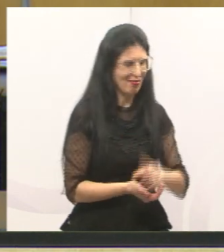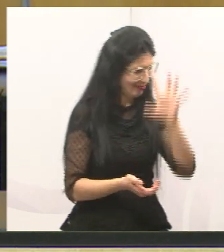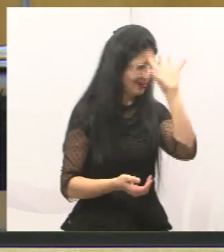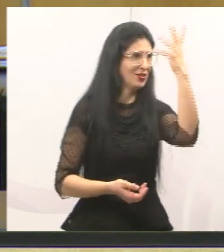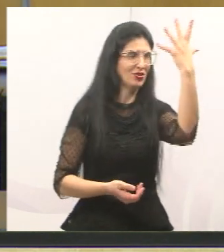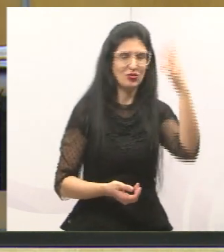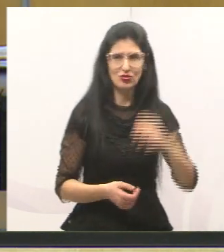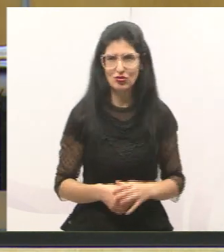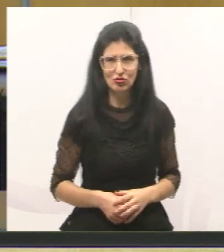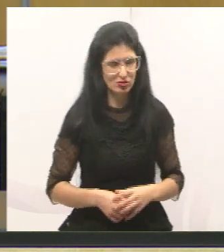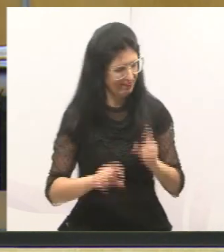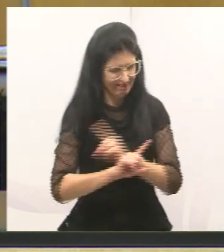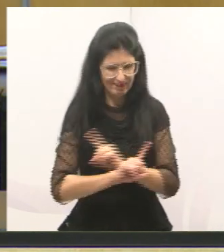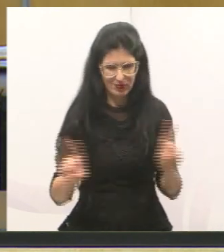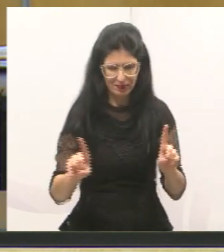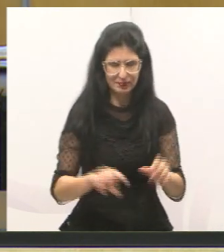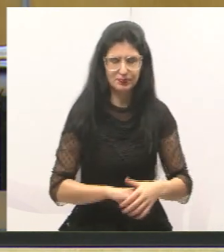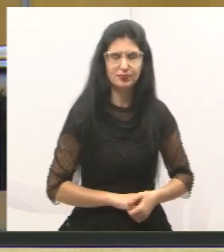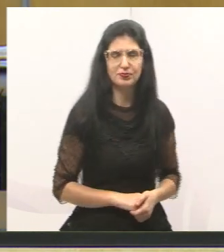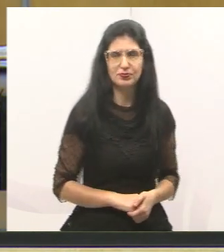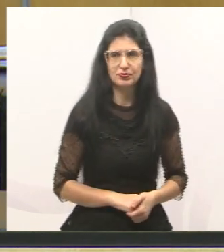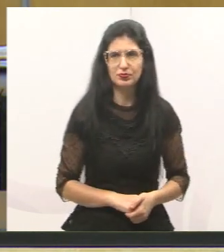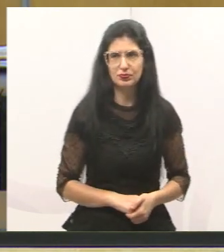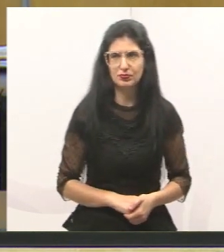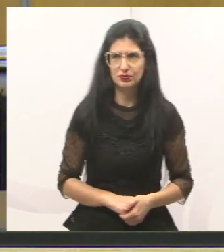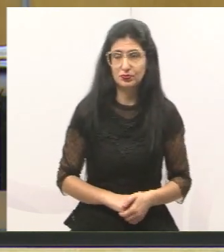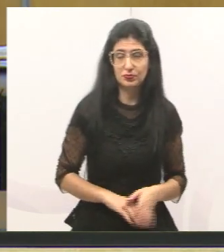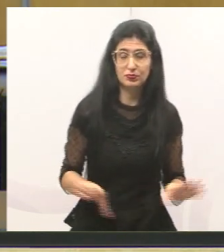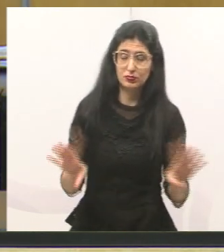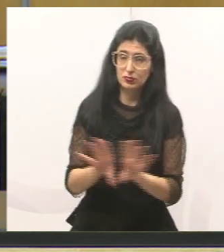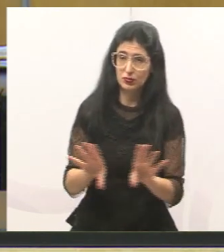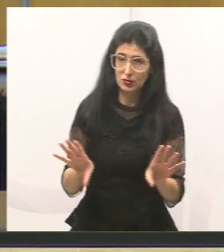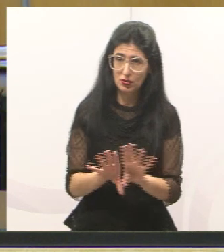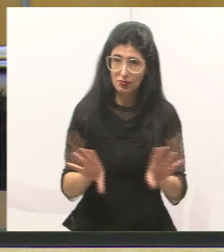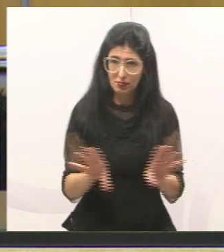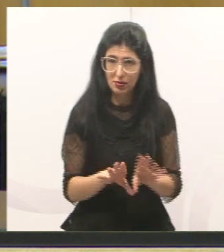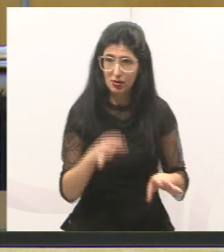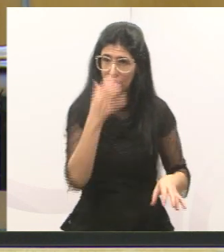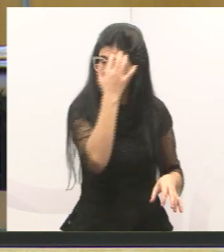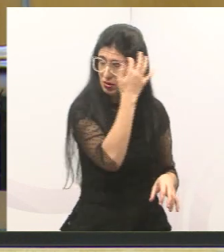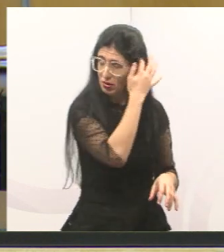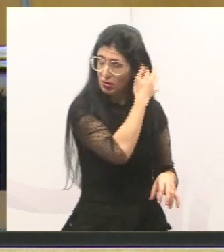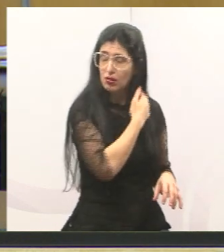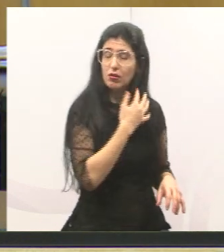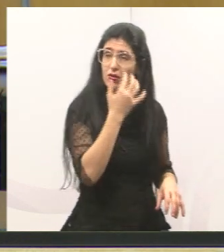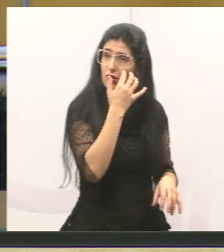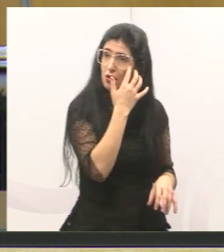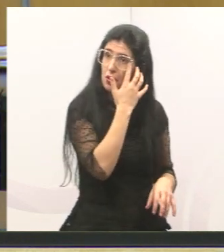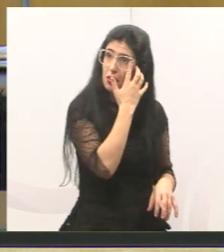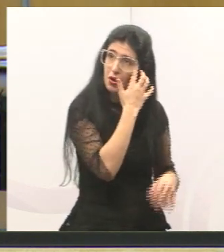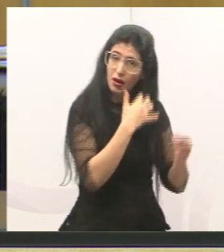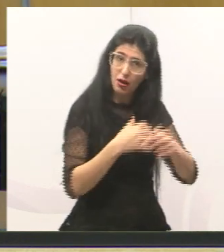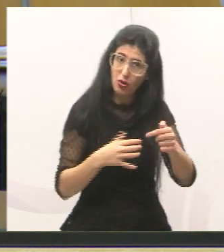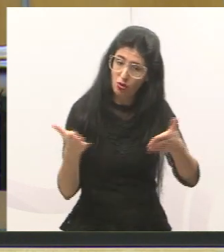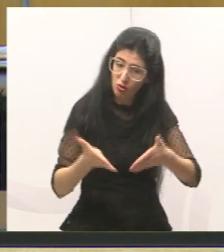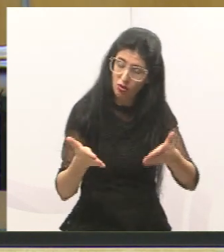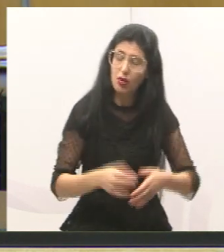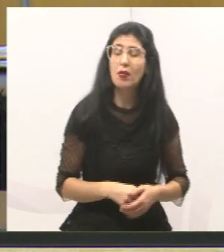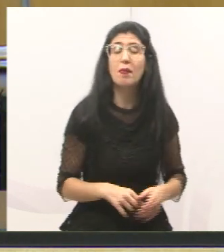a ele atinentes. Sendo assim, também por essa lógica, verifica-se que, caso prossiga o